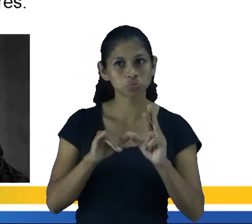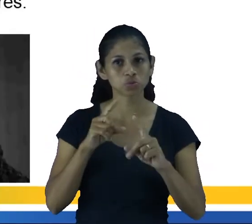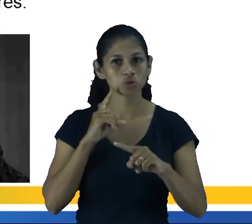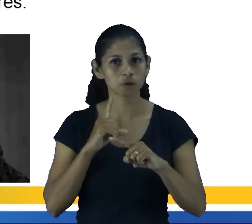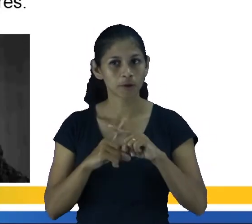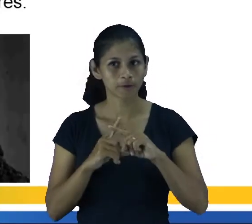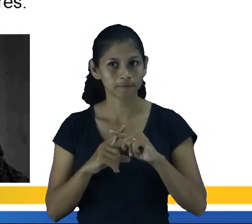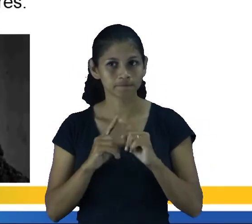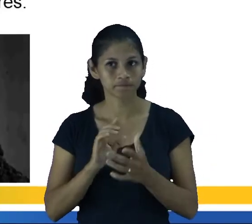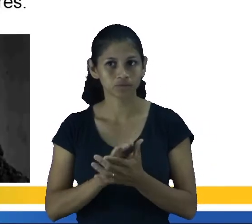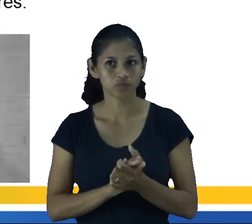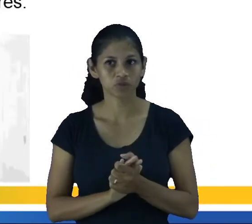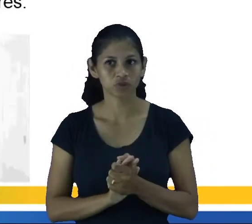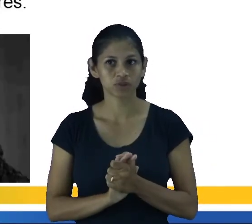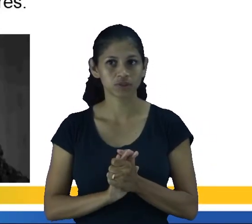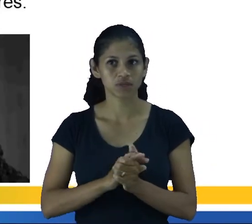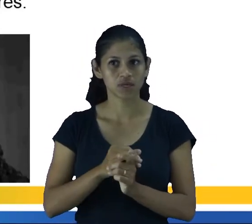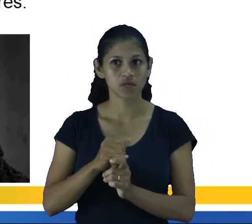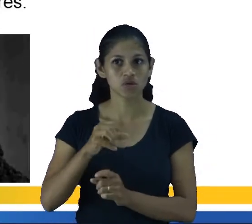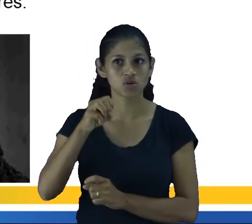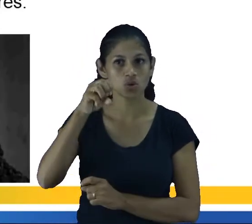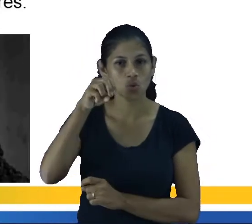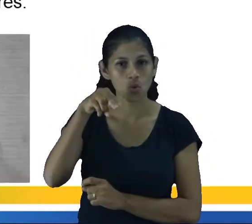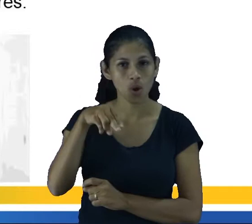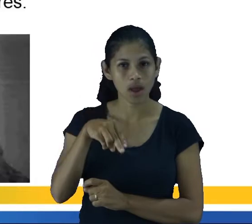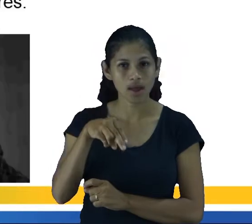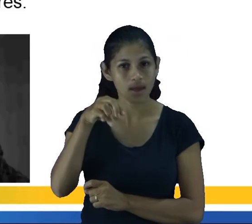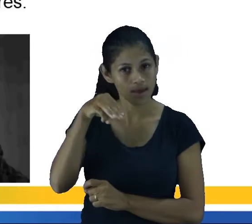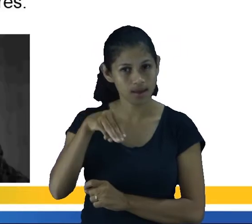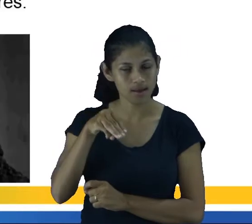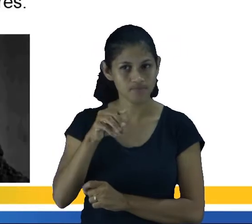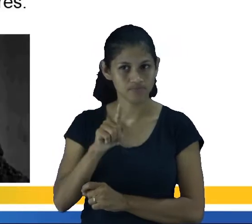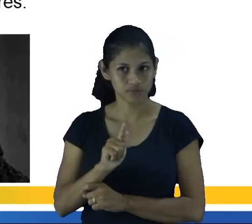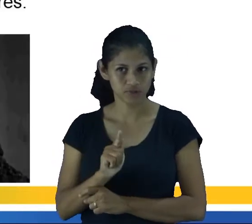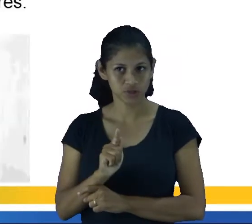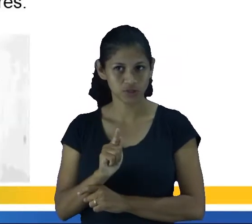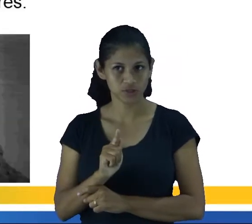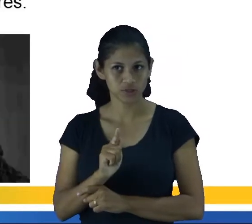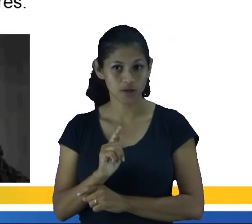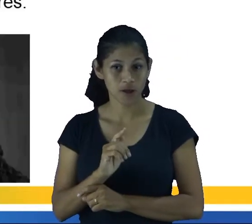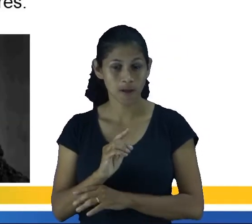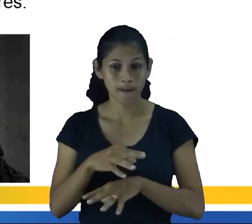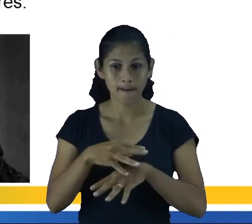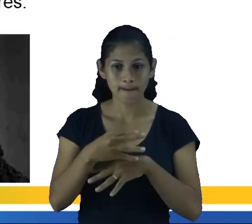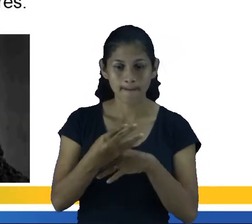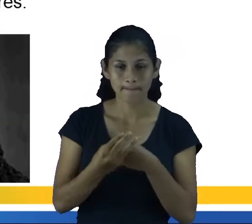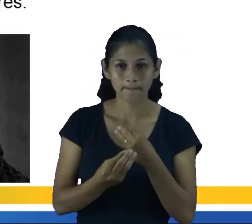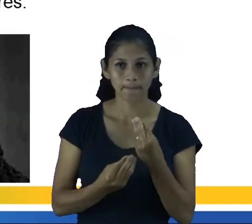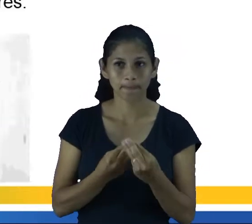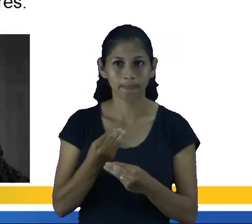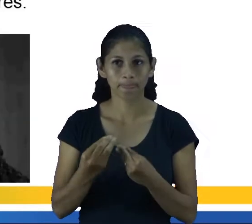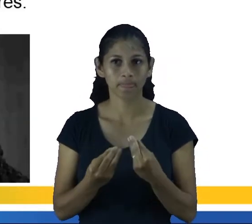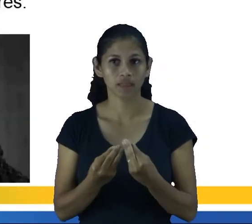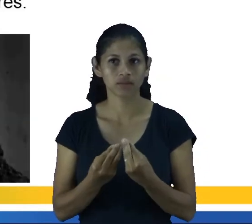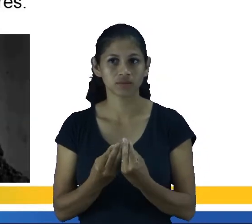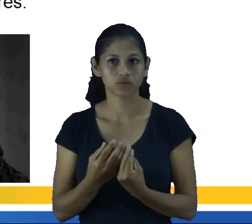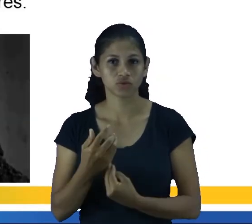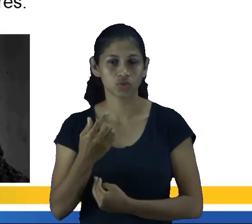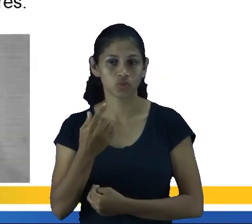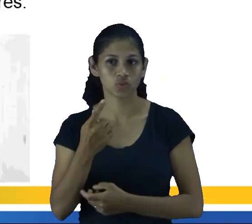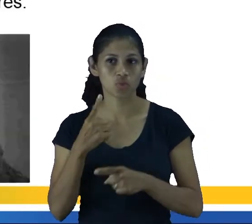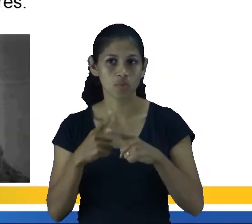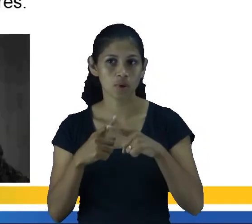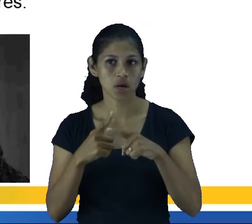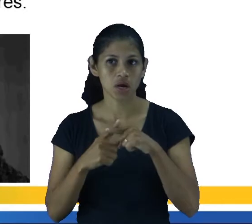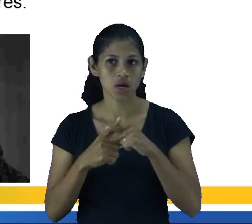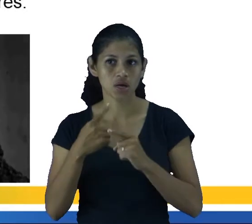magnésio reagindo com o oxigênio ali do ar. Então a gente vai ter dois magnésios reagindo com um